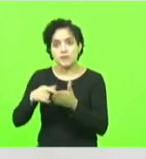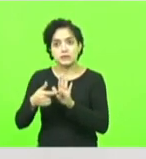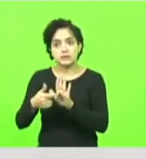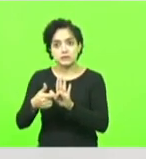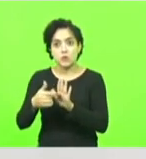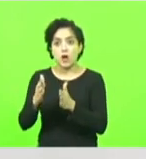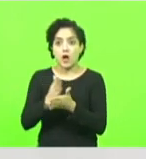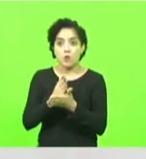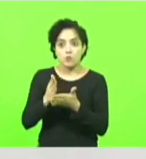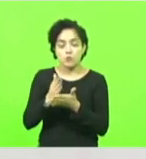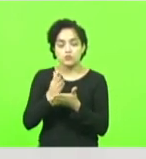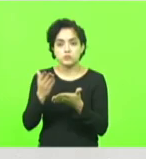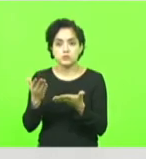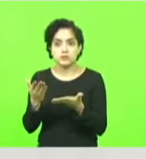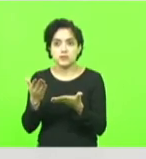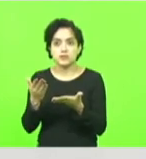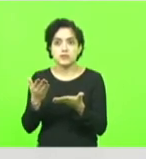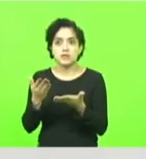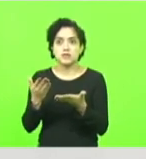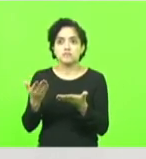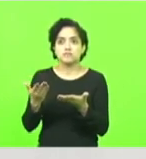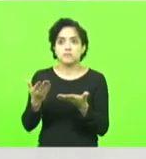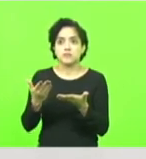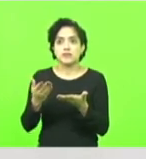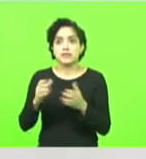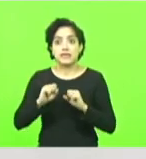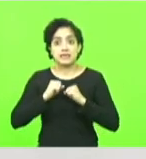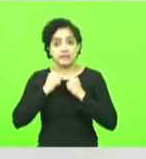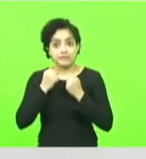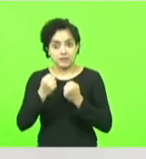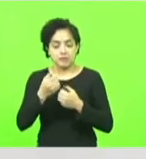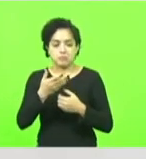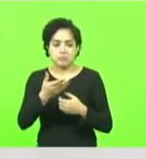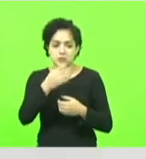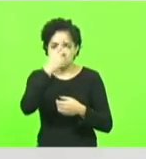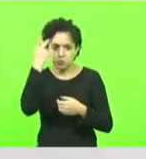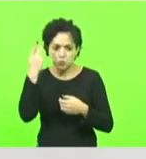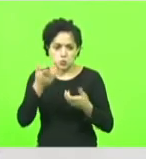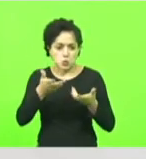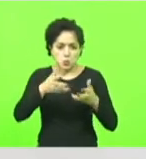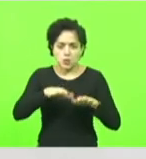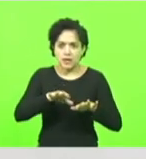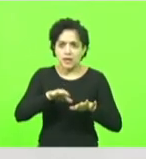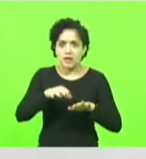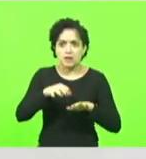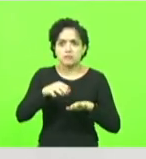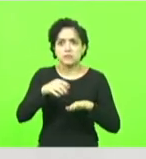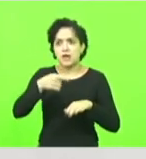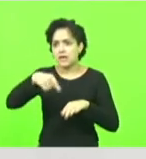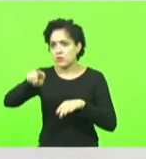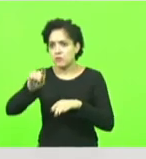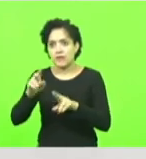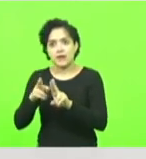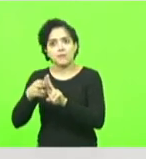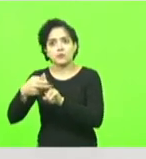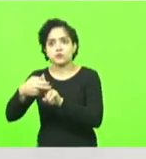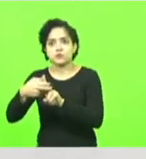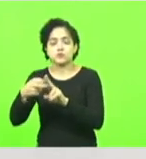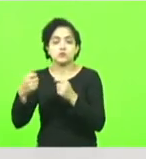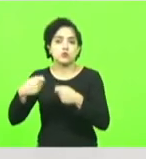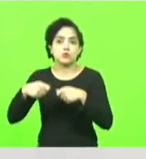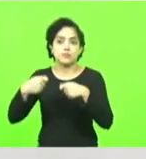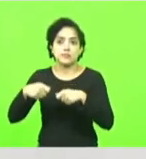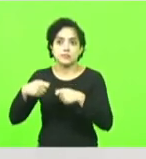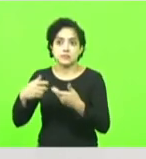dizem que deveria se defender que quem não quer tomar vacina, que não vá para o sistema público de saúde quando, porventura,